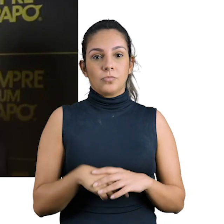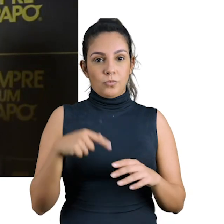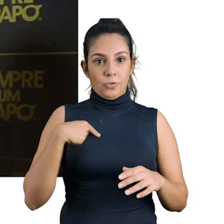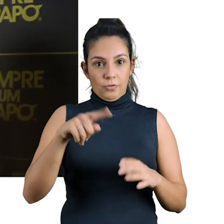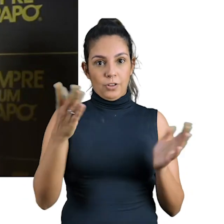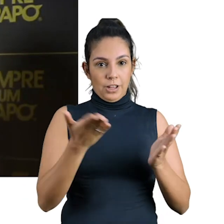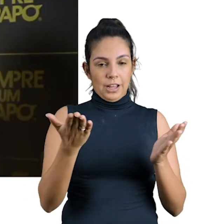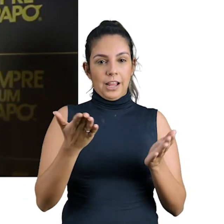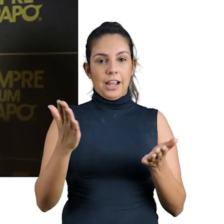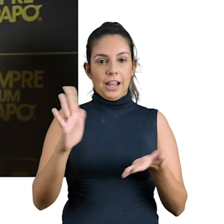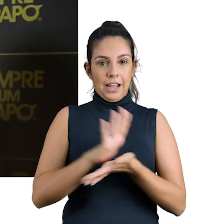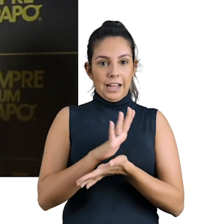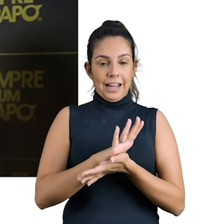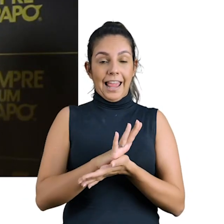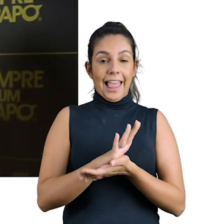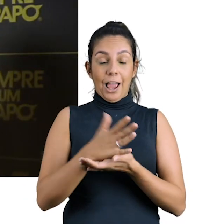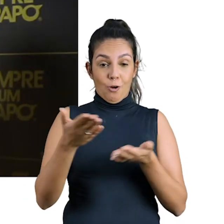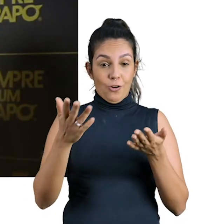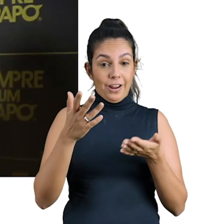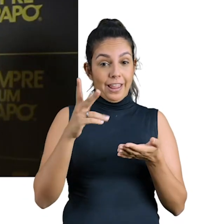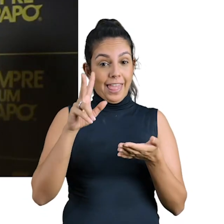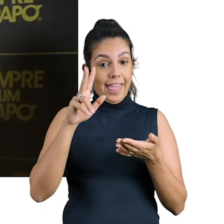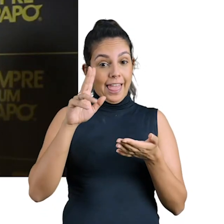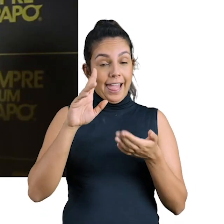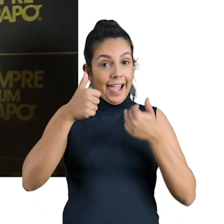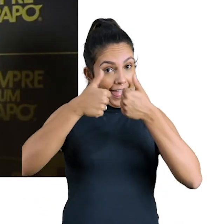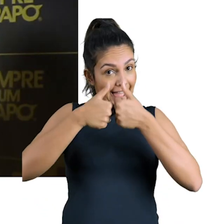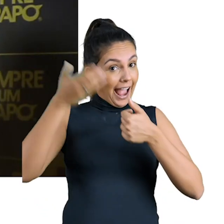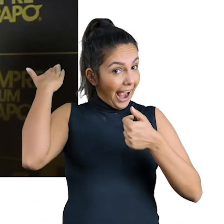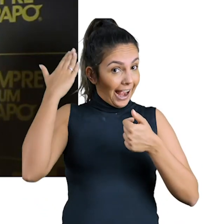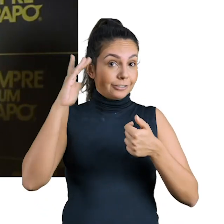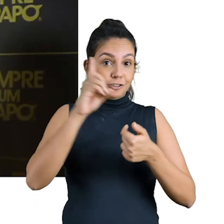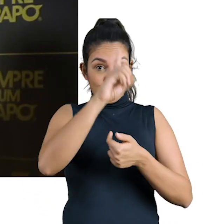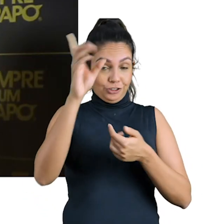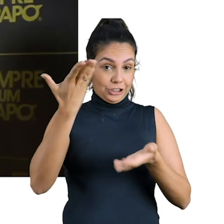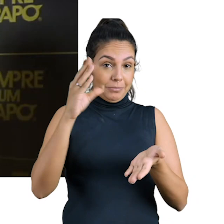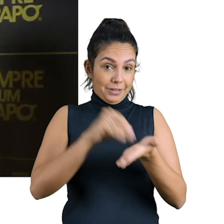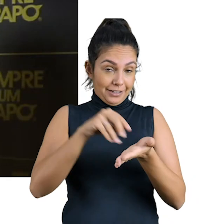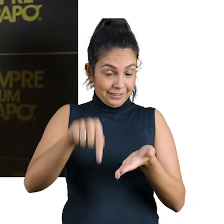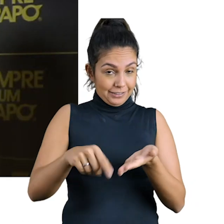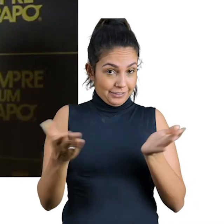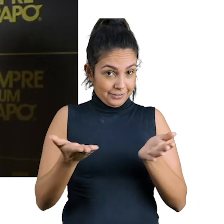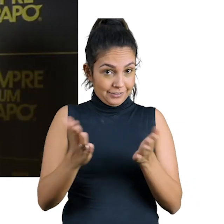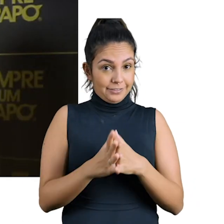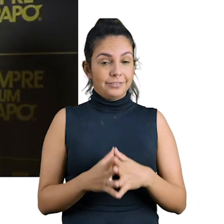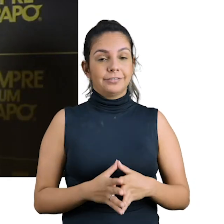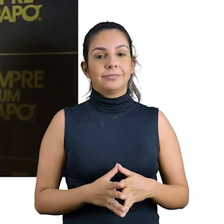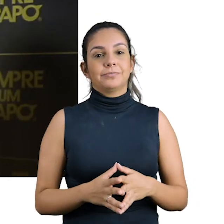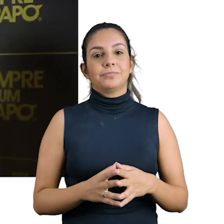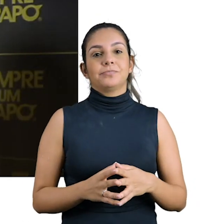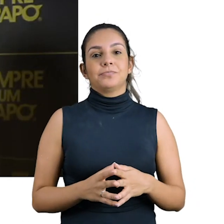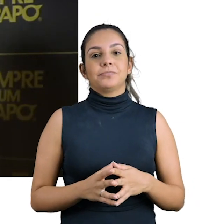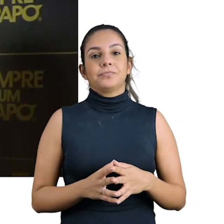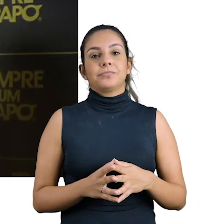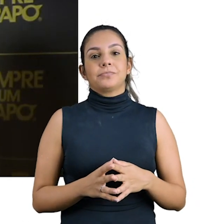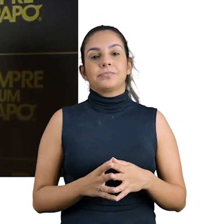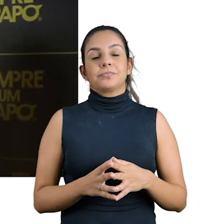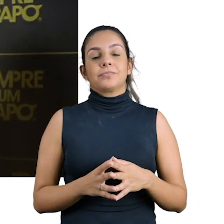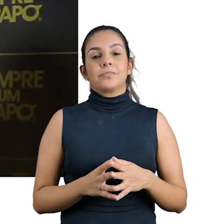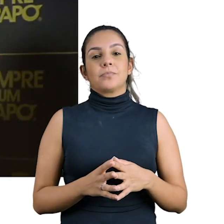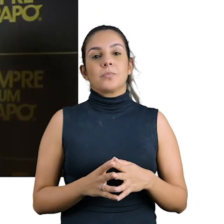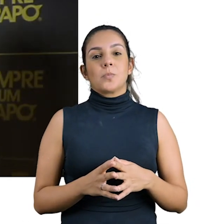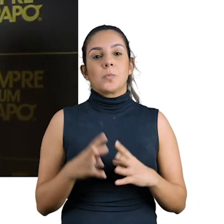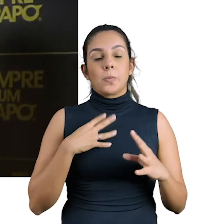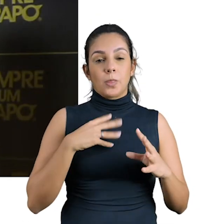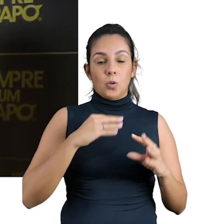nesse momento fazendo. Não estamos, é claro, estamos aqui, né? É óbvio, tá todo mundo aqui olhando para mim, né?